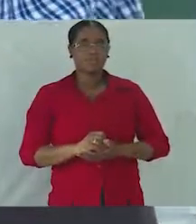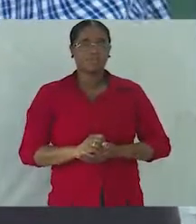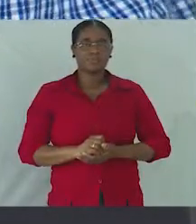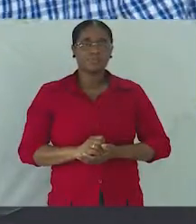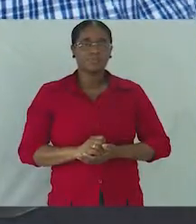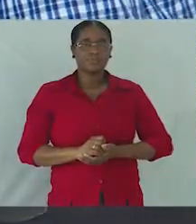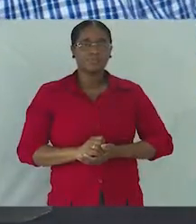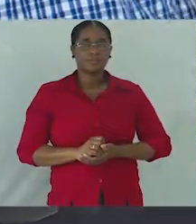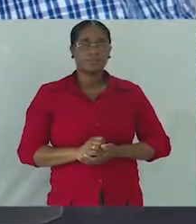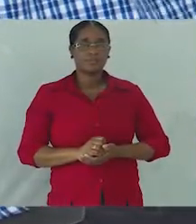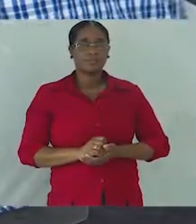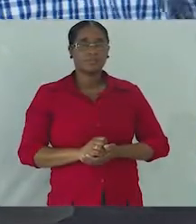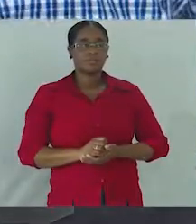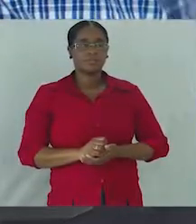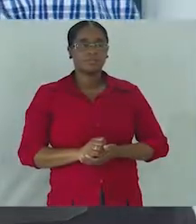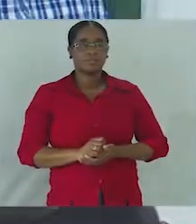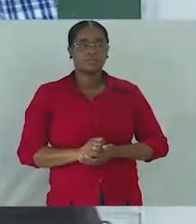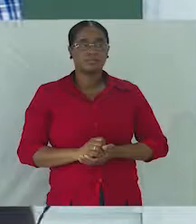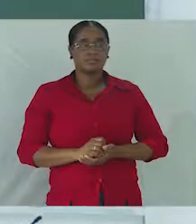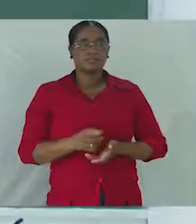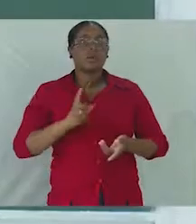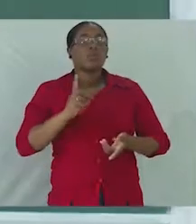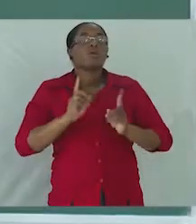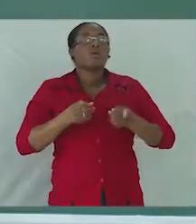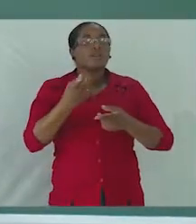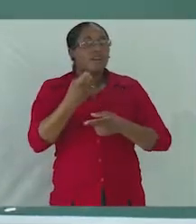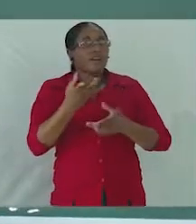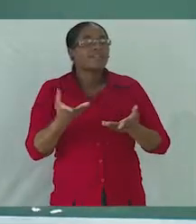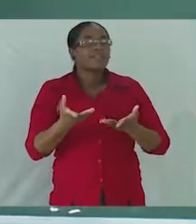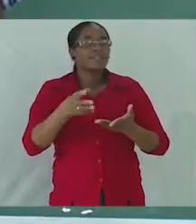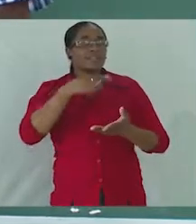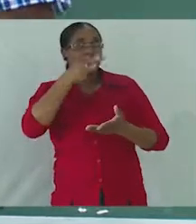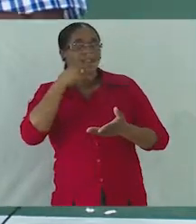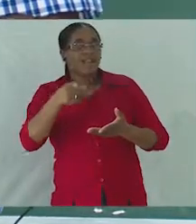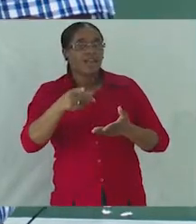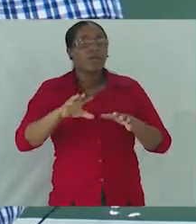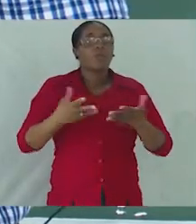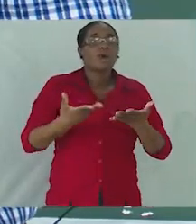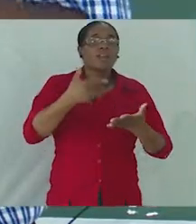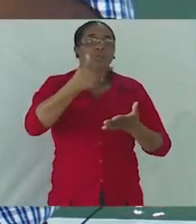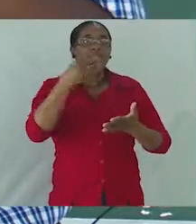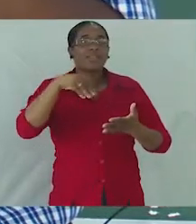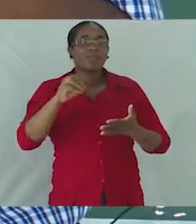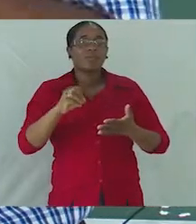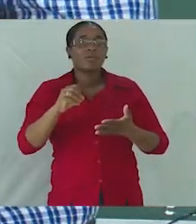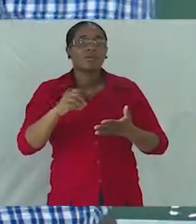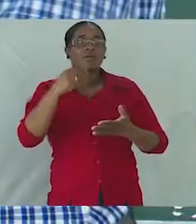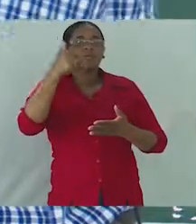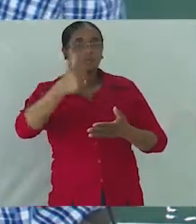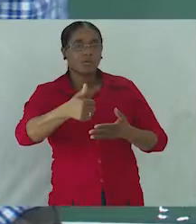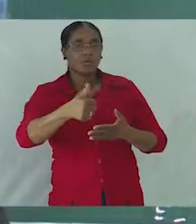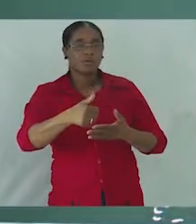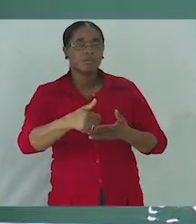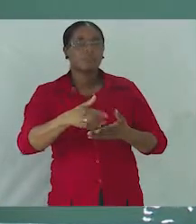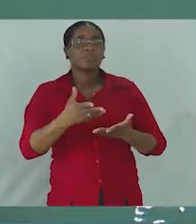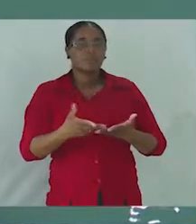para o terceiro tipo. O que é que nos falta? Digam-me lá. Qual é o tipo? Muito bem,